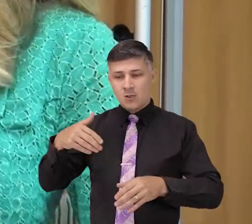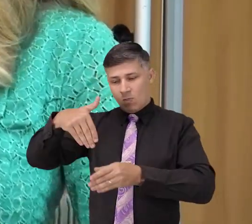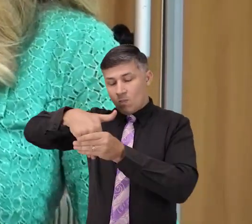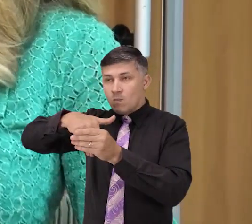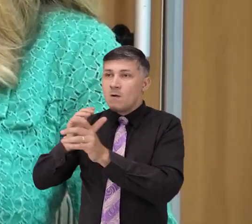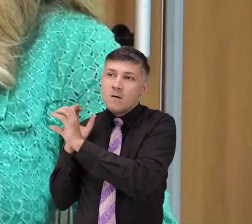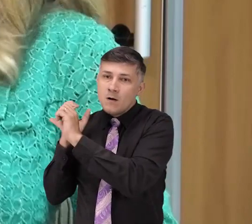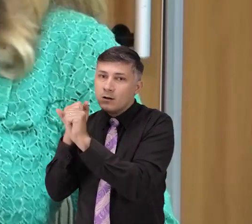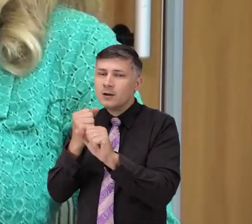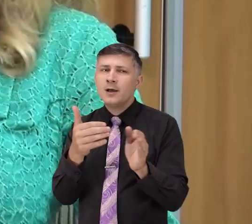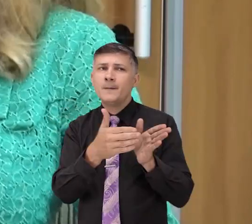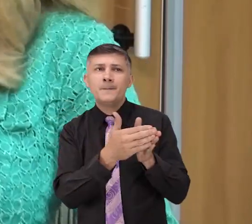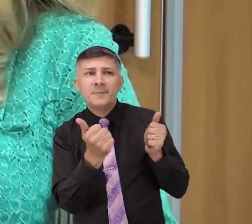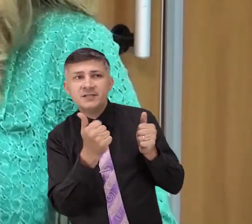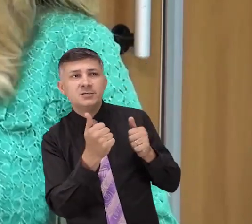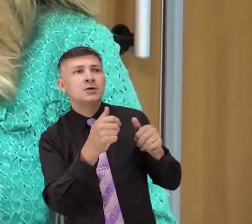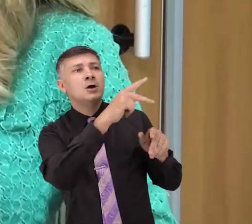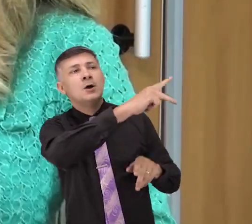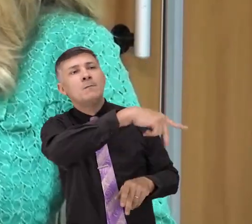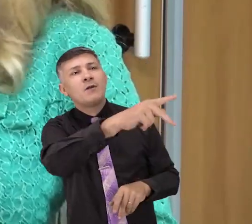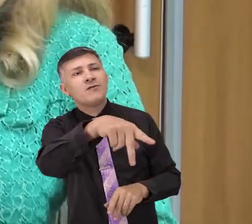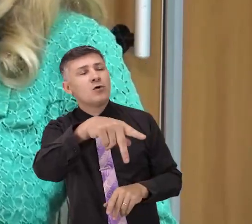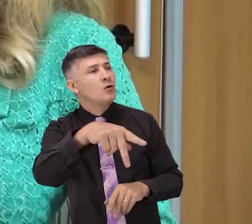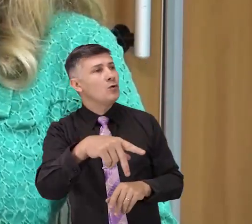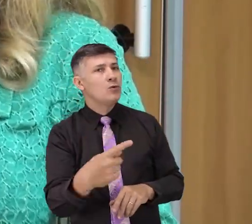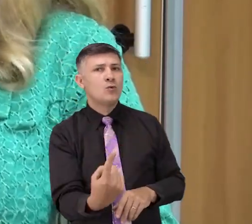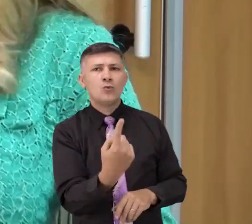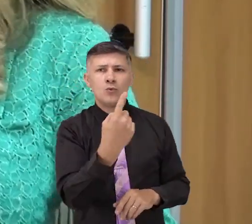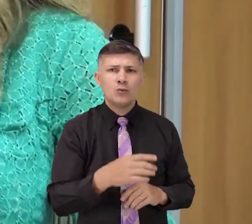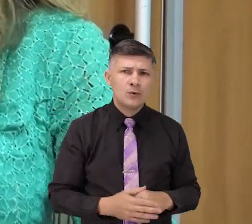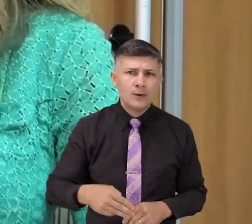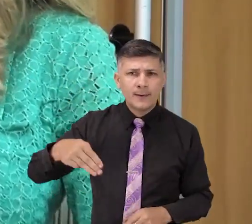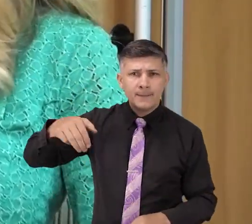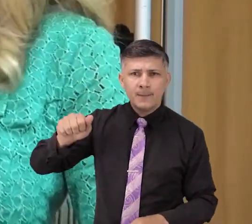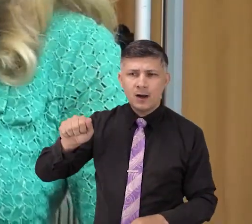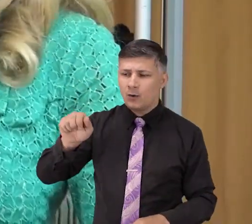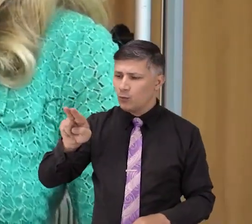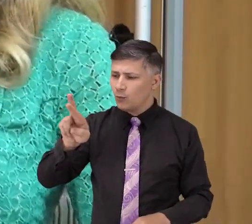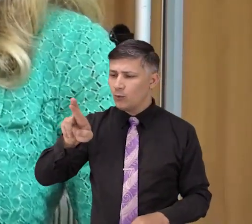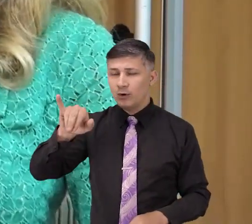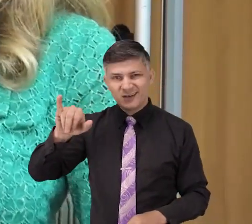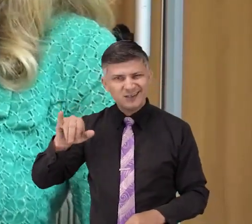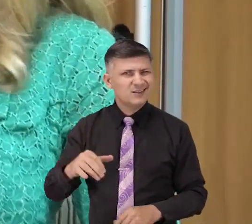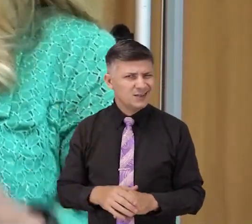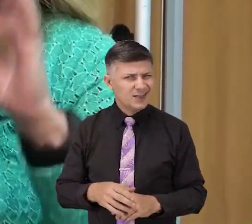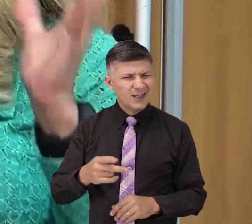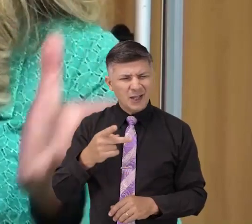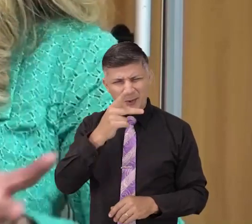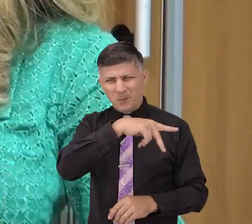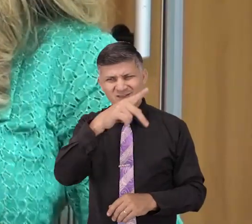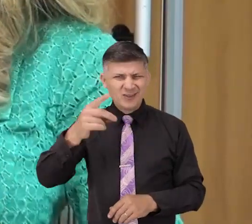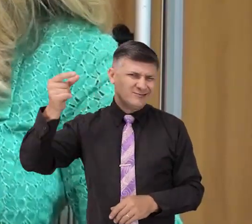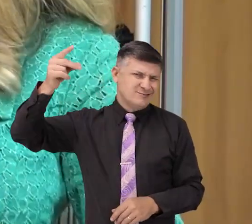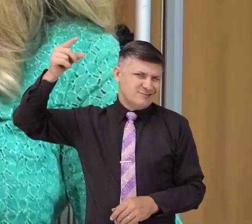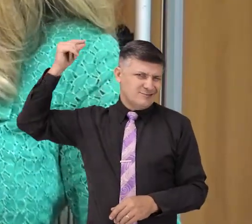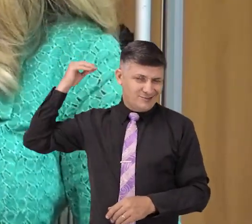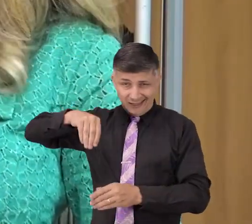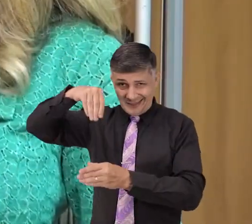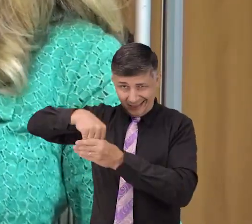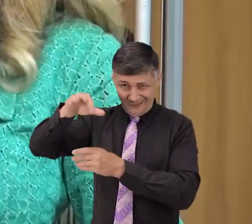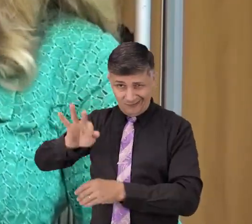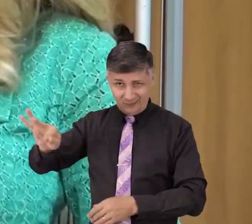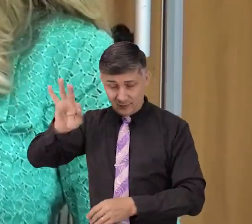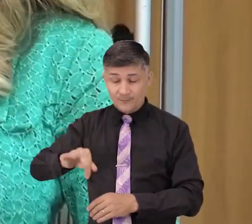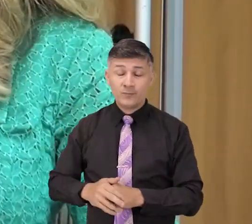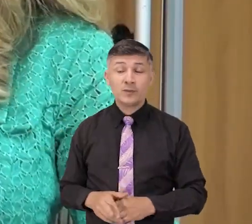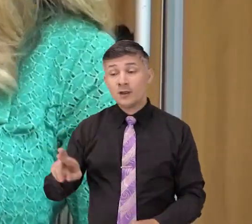a apuração, nós pedimos alguns professores, né, era o Mauri Campinho, então, aquela turma mais antiga na UERJ, o